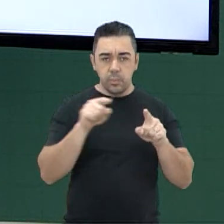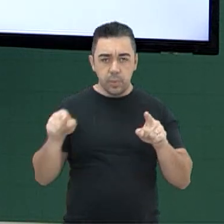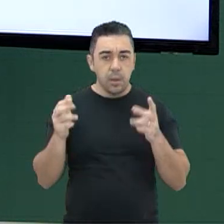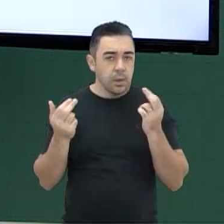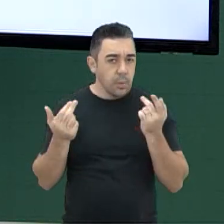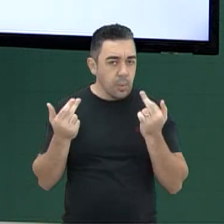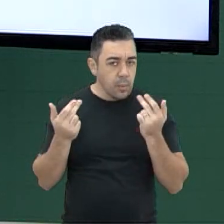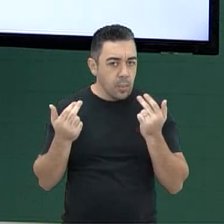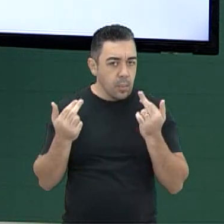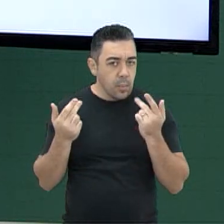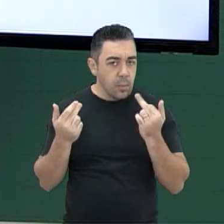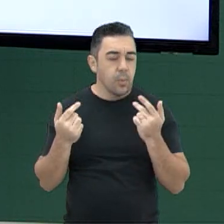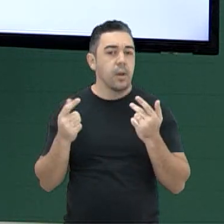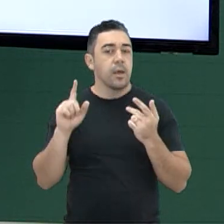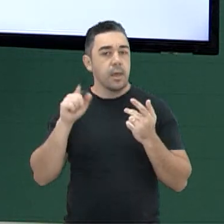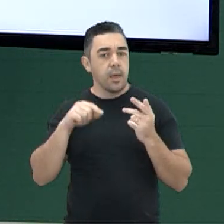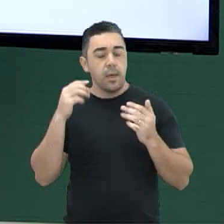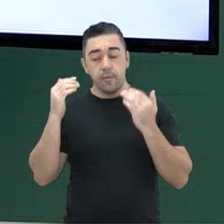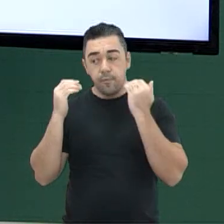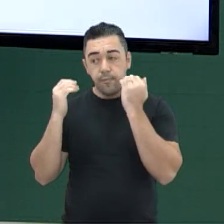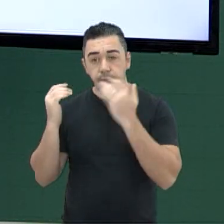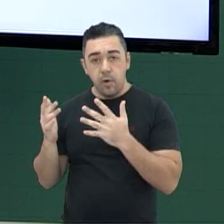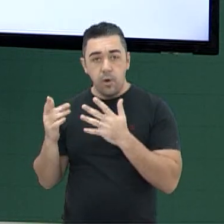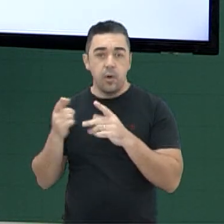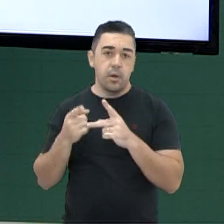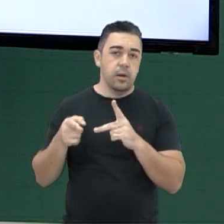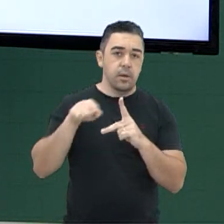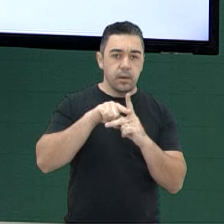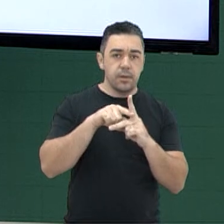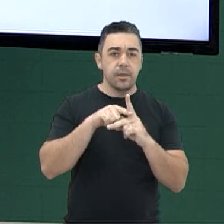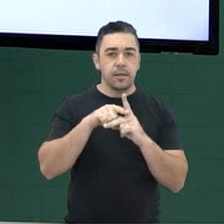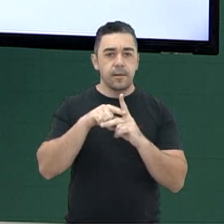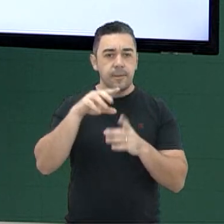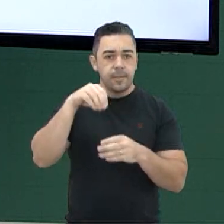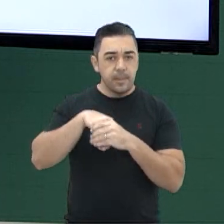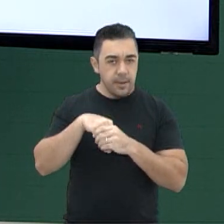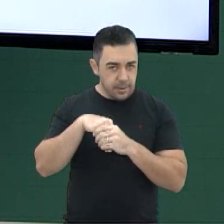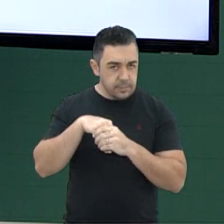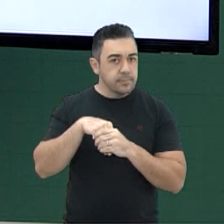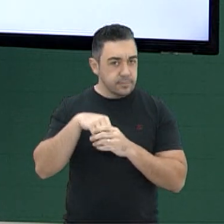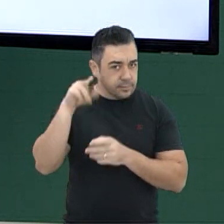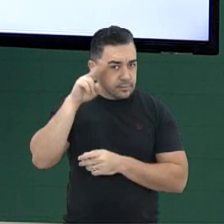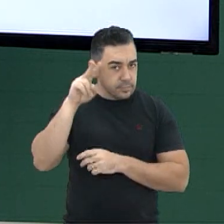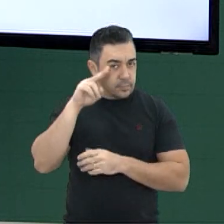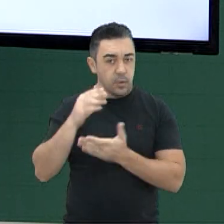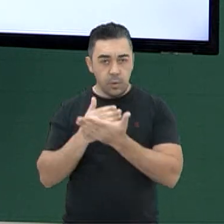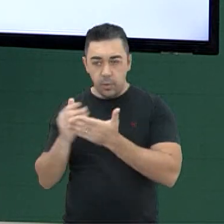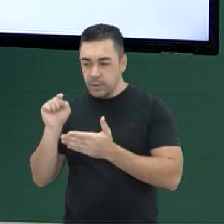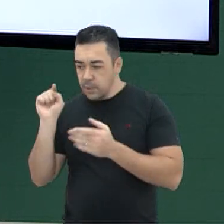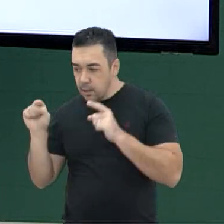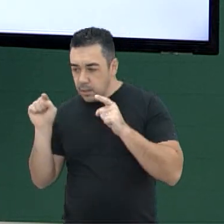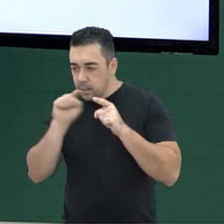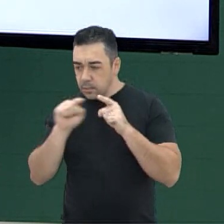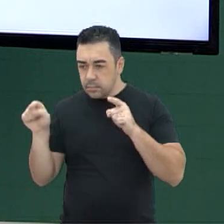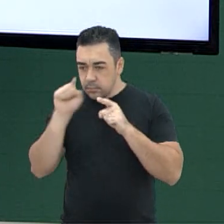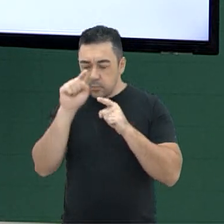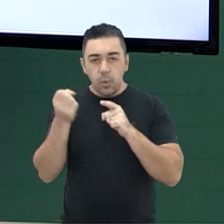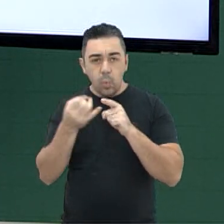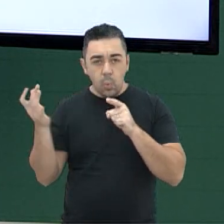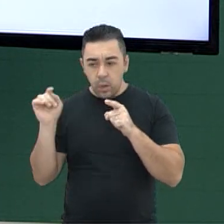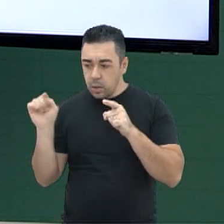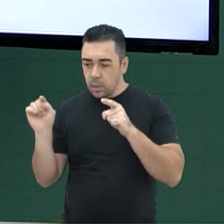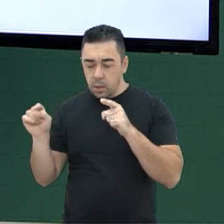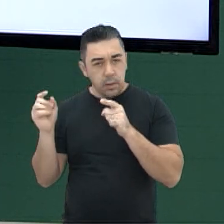o valor do ângulo externo do triângulo, lembram? Então eu posso começar por aqui, verificar quanto